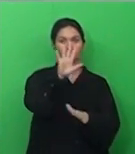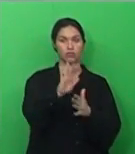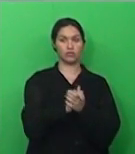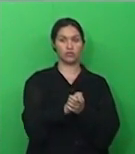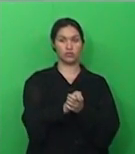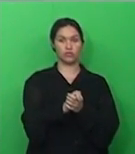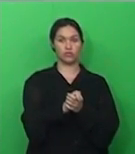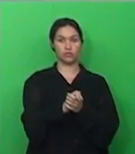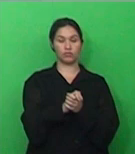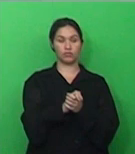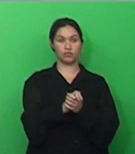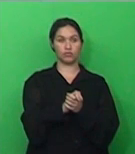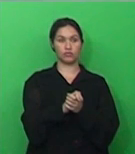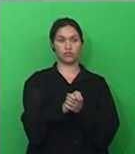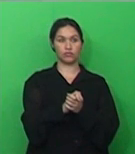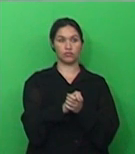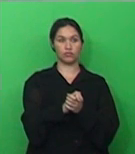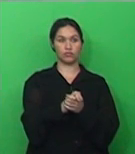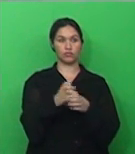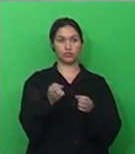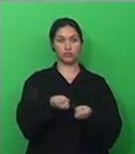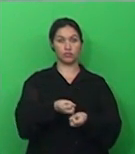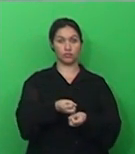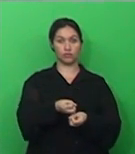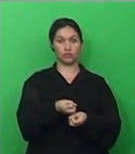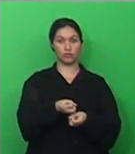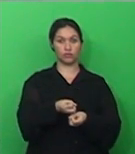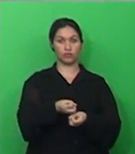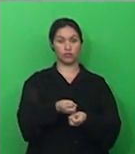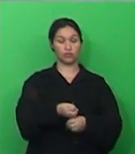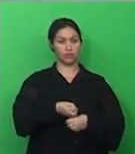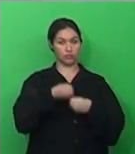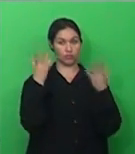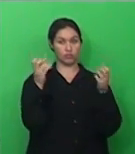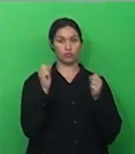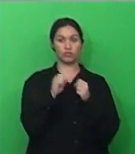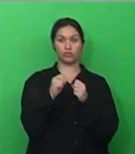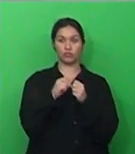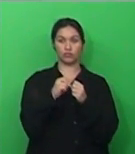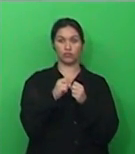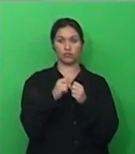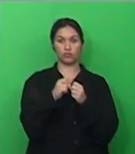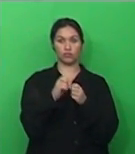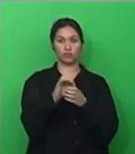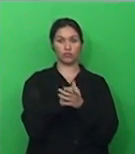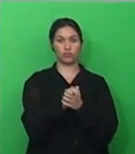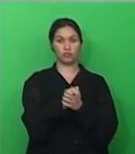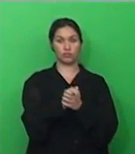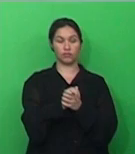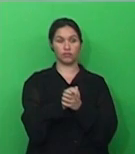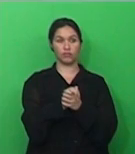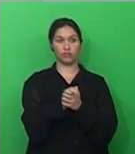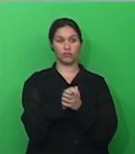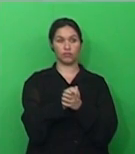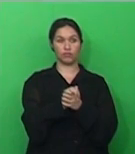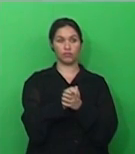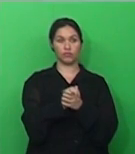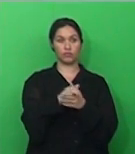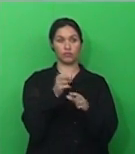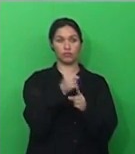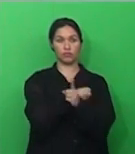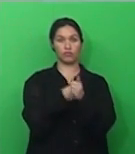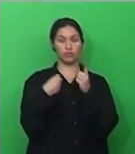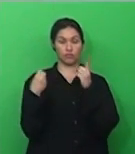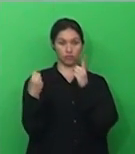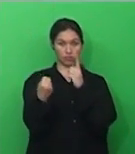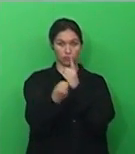neste final de semana pela Sociedade Civil de Criciúma. Inclusive, eu, enquanto vereador proponente do Escola Sem Partido